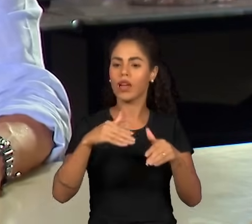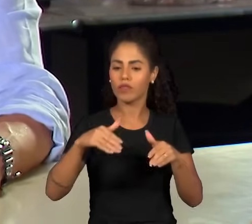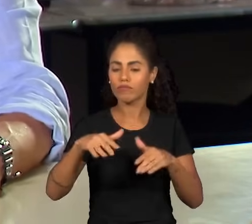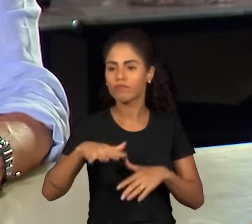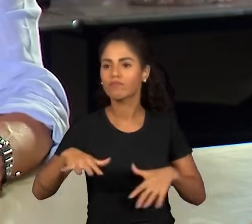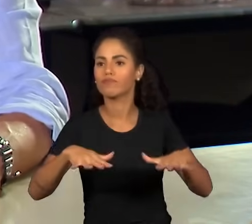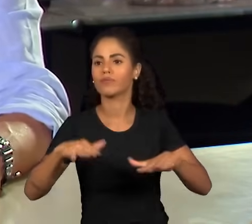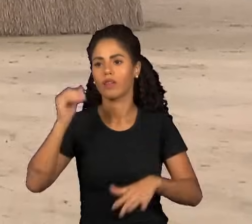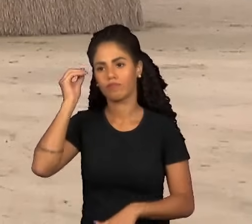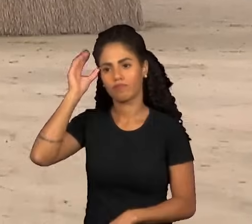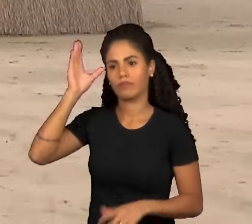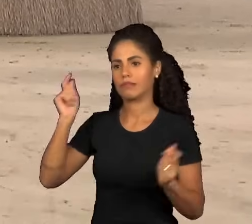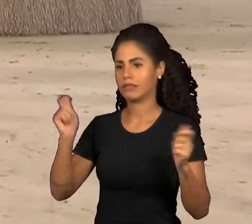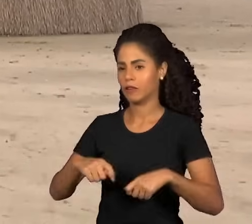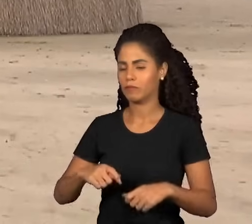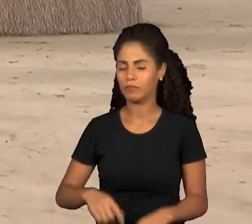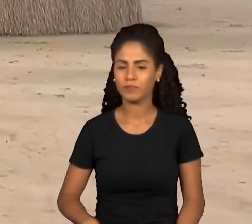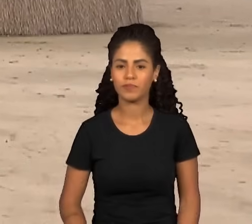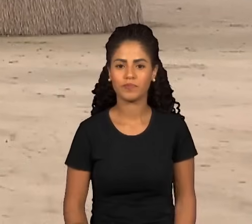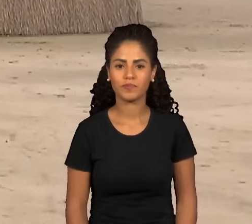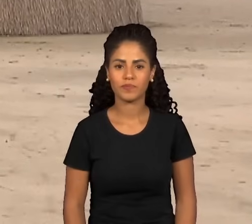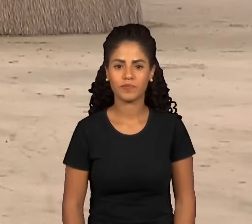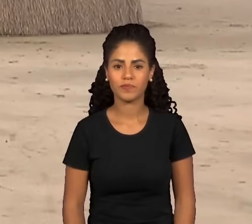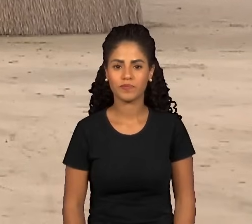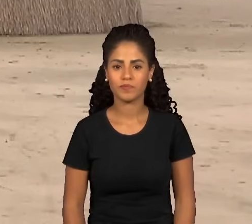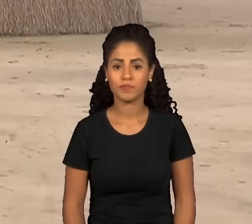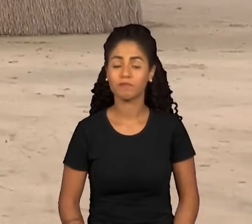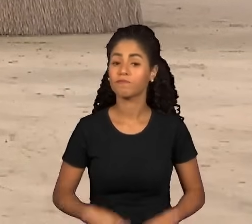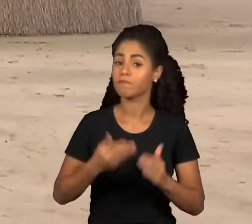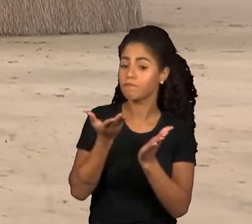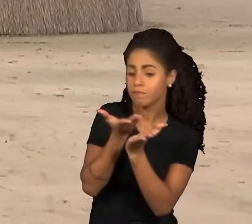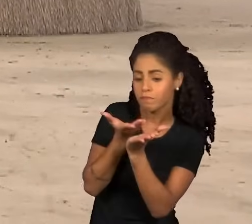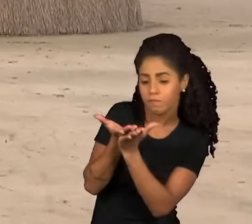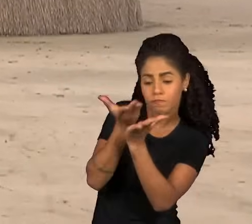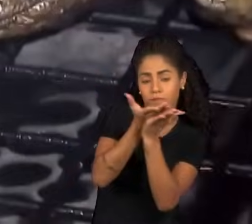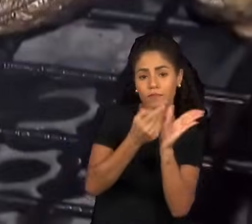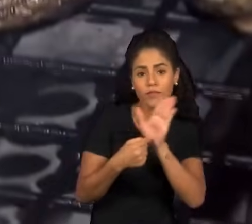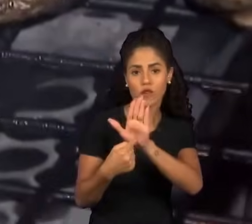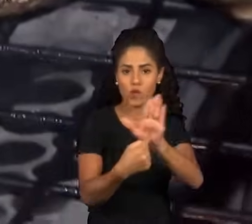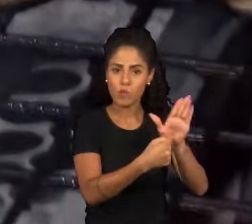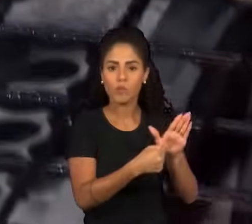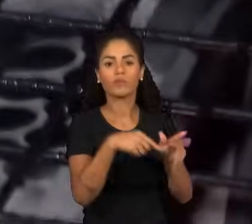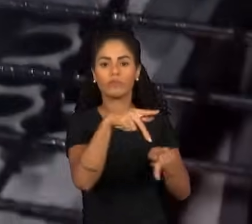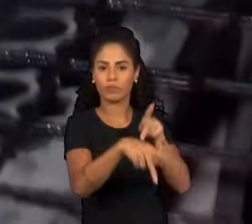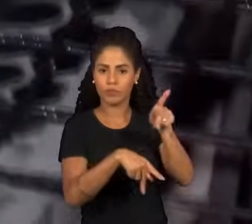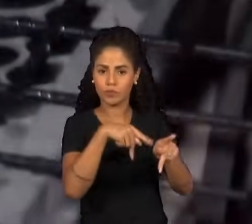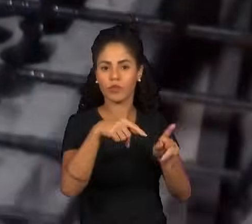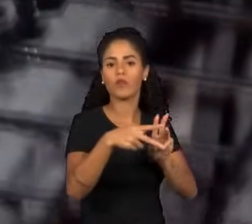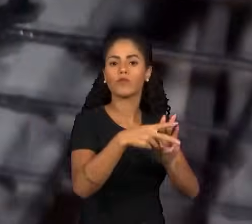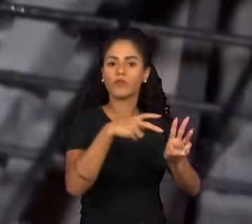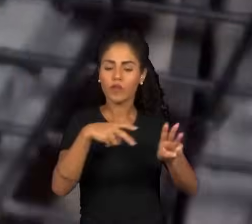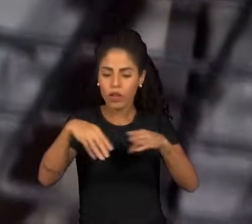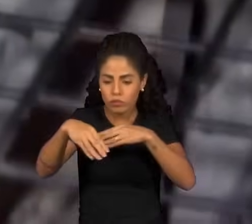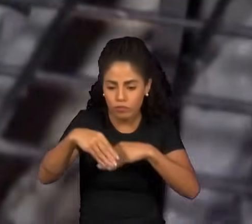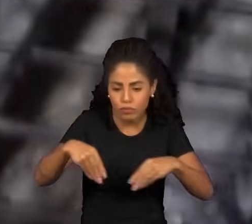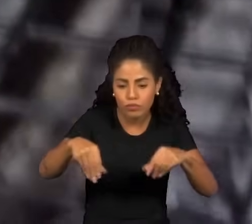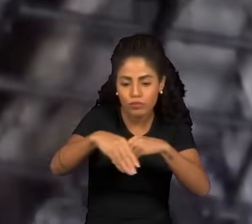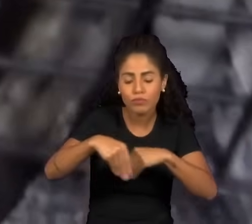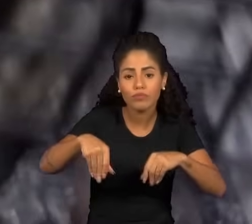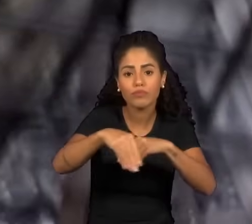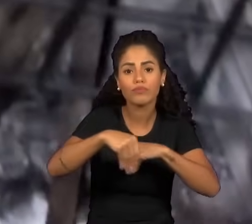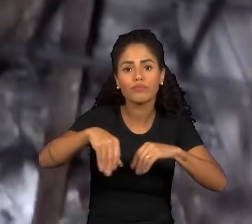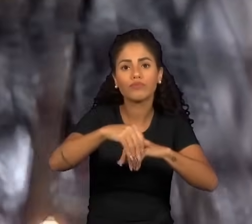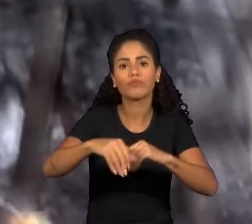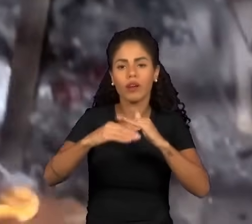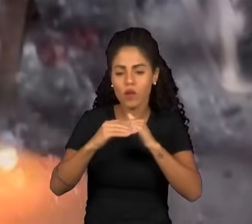conhecimento não consegue fazer. O estudo revelou que os povos originários manipulavam o resíduo orgânico e o fogo